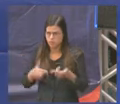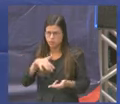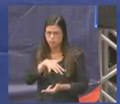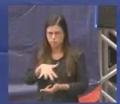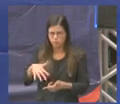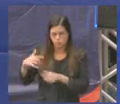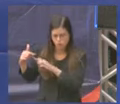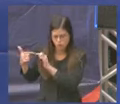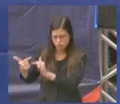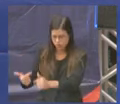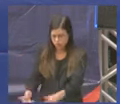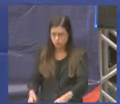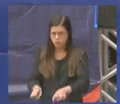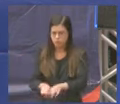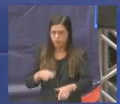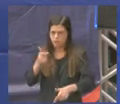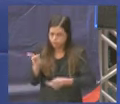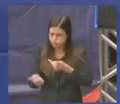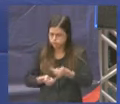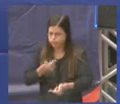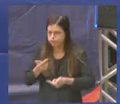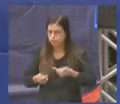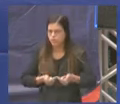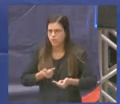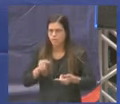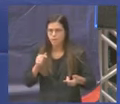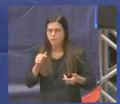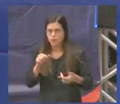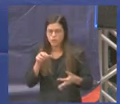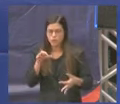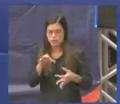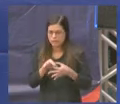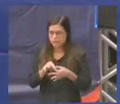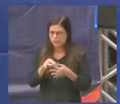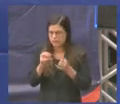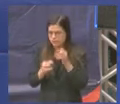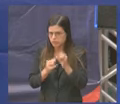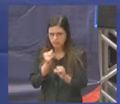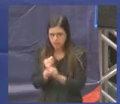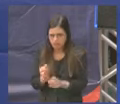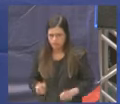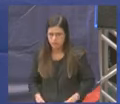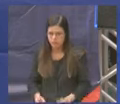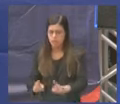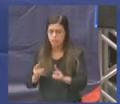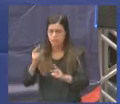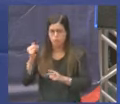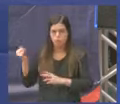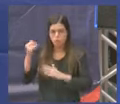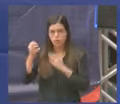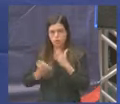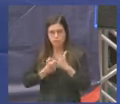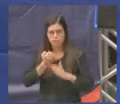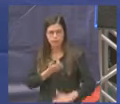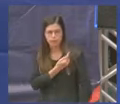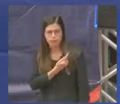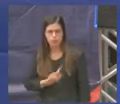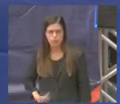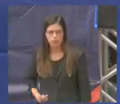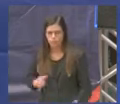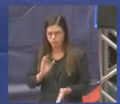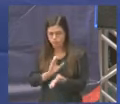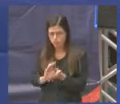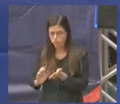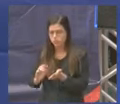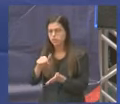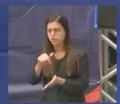e a sobrecarga causada pela conectividade constante. É fundamental que empresas e governos invistam em educação e treinamento